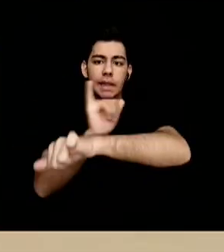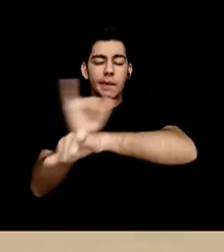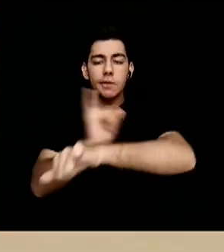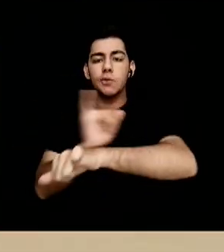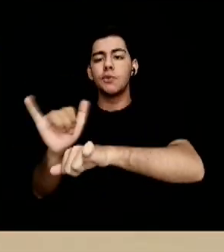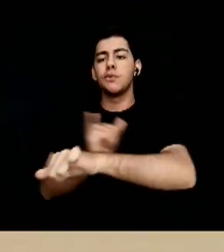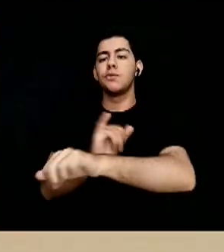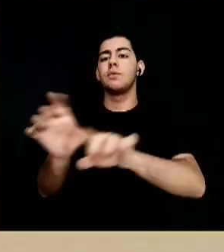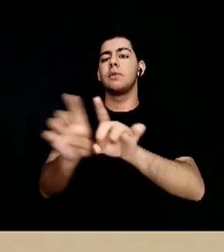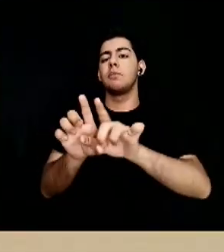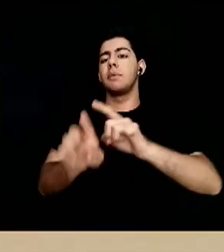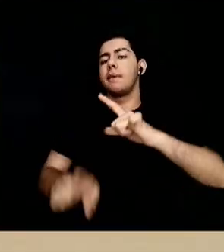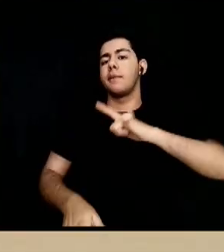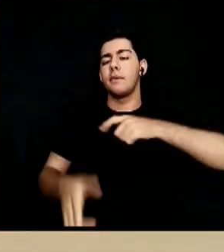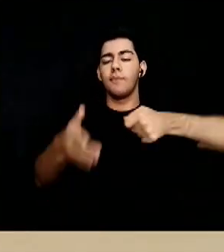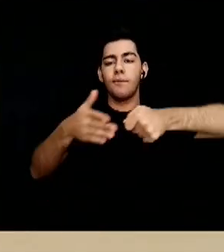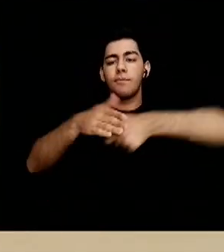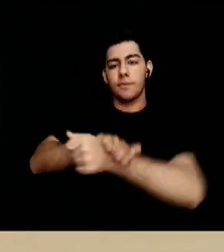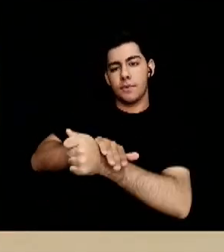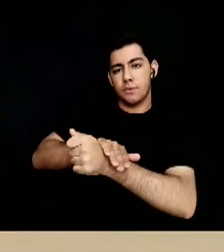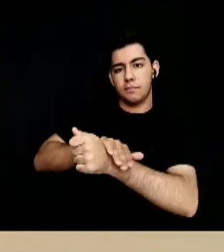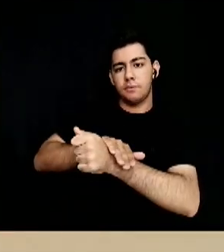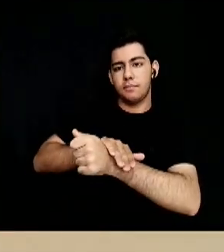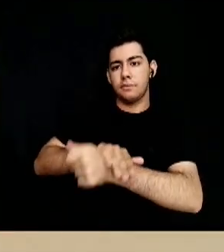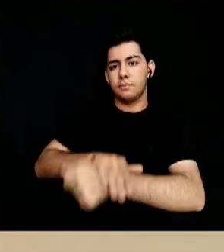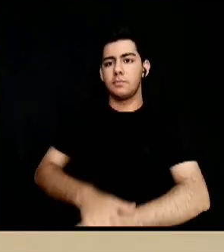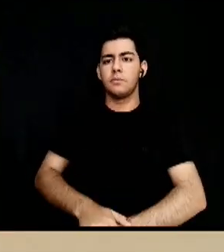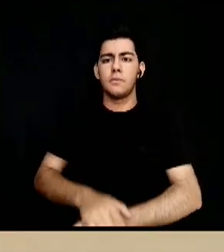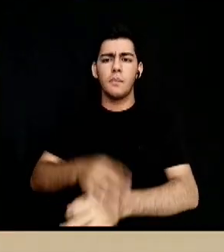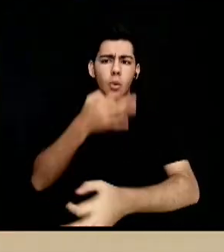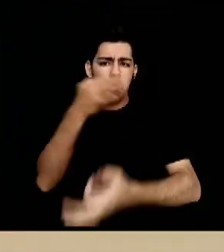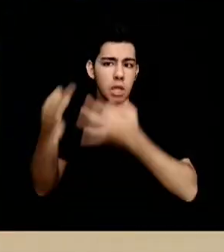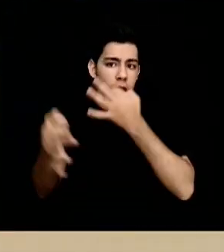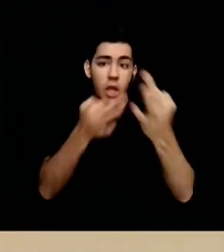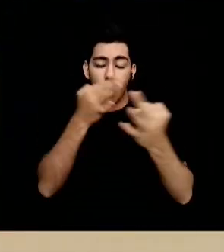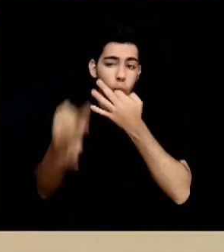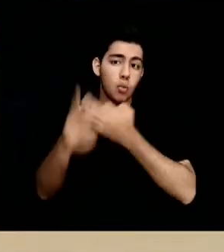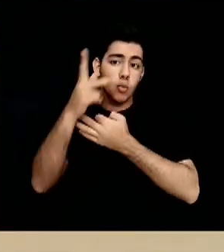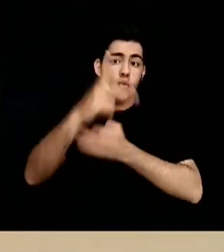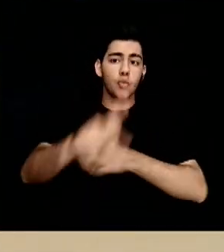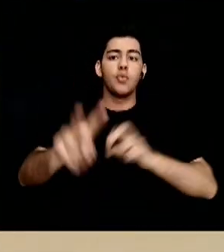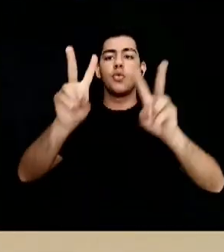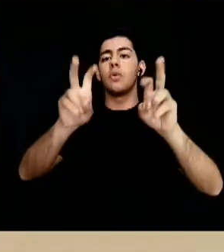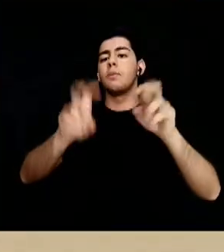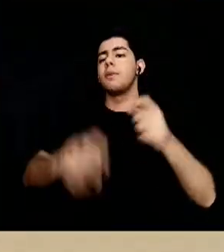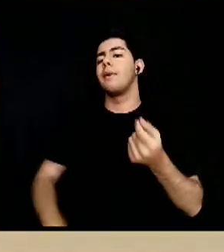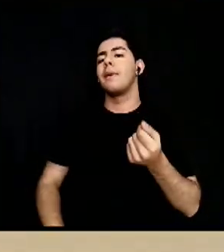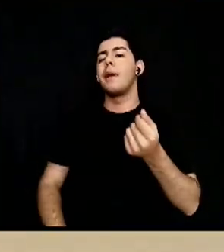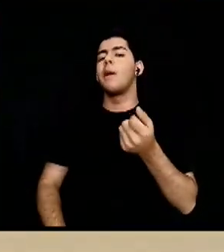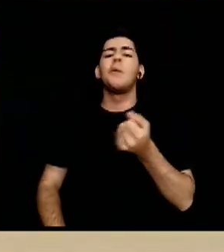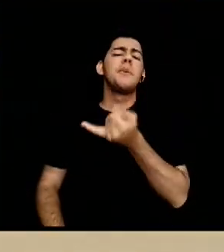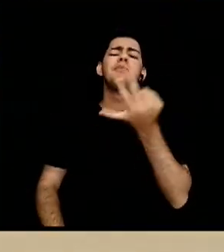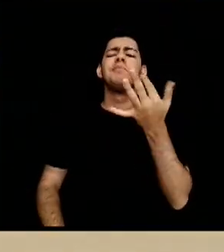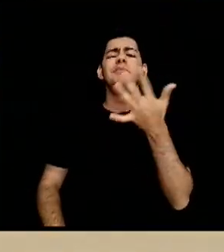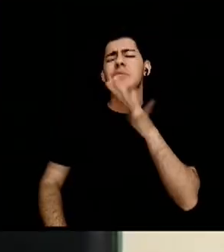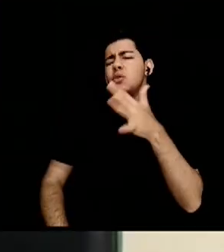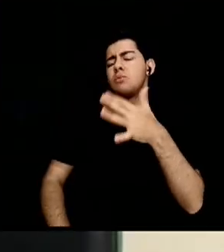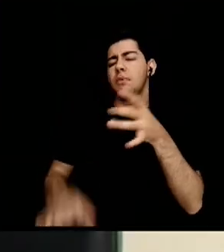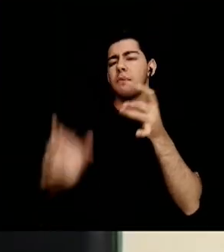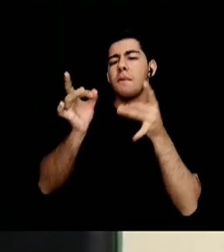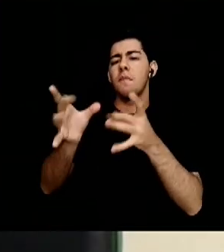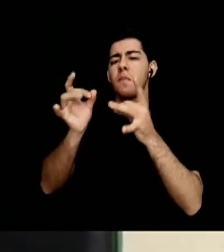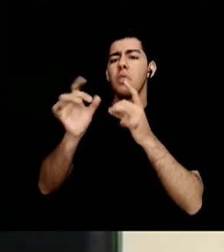investimento, qual a sua sugestão de preço, né? Quanto ela pode vender mais ou menos um vasinho desse, assim,